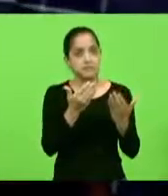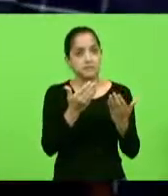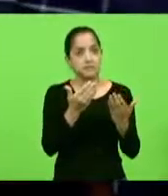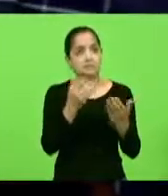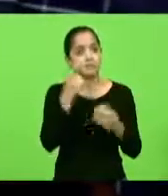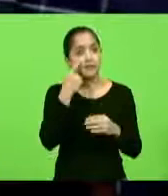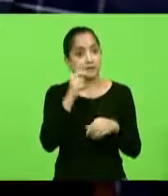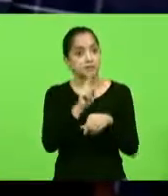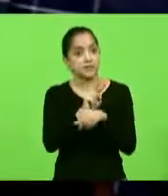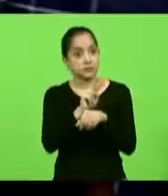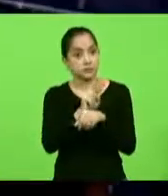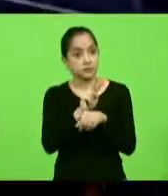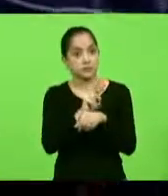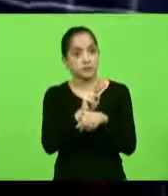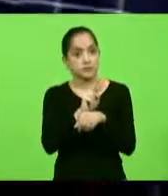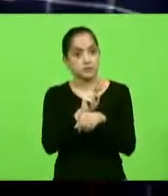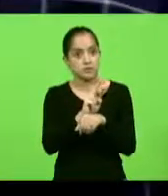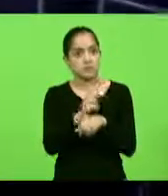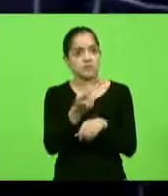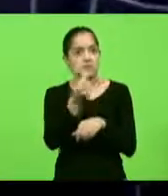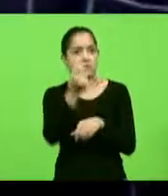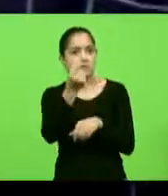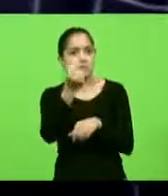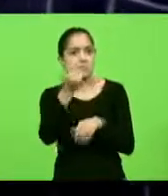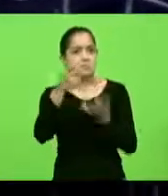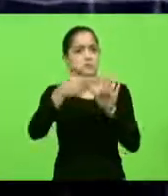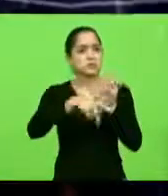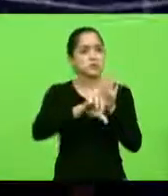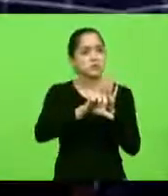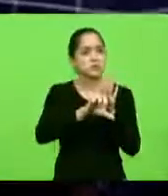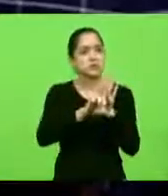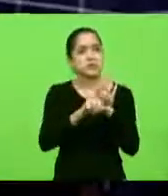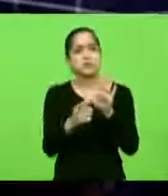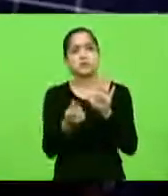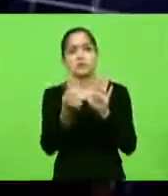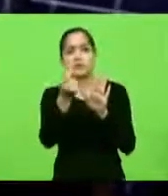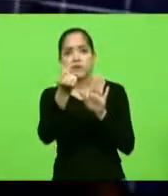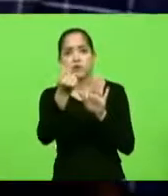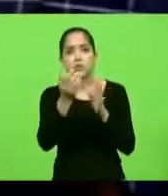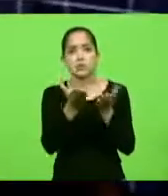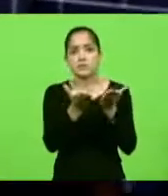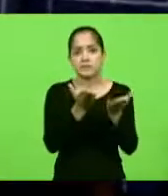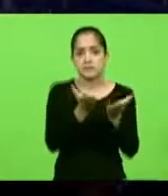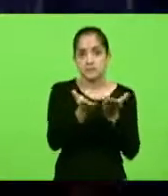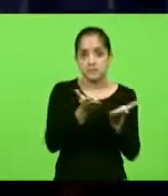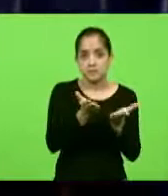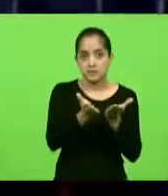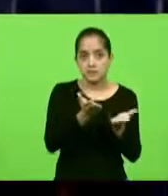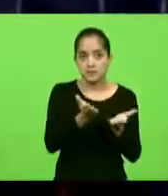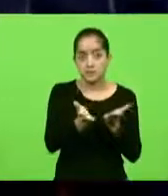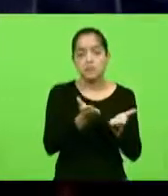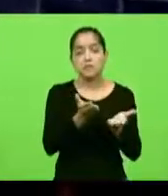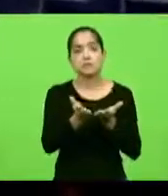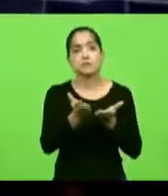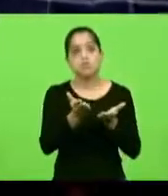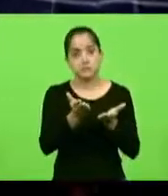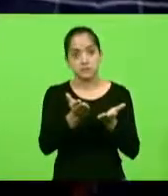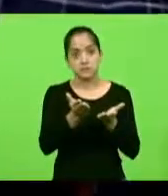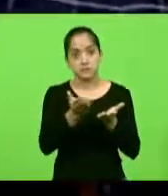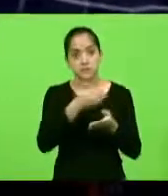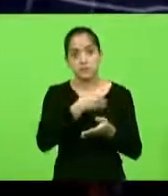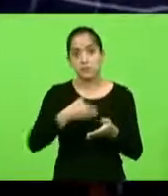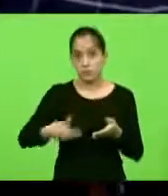olho nesses preços dos projetos, das licitações, essas com o dinheiro do